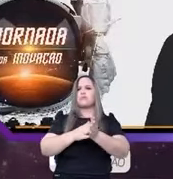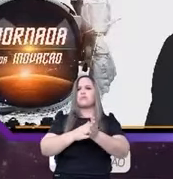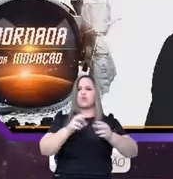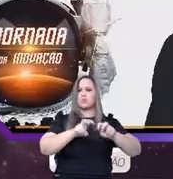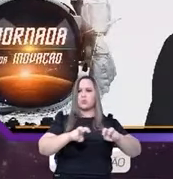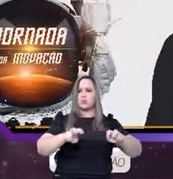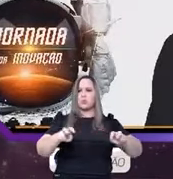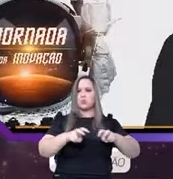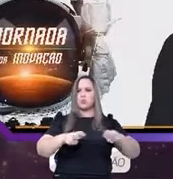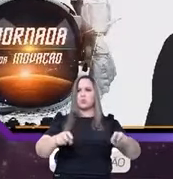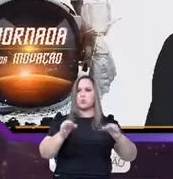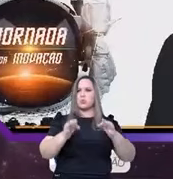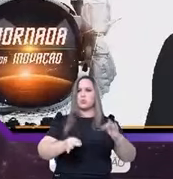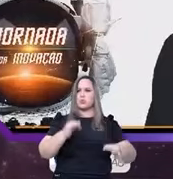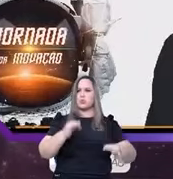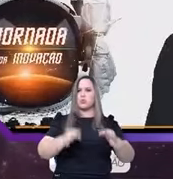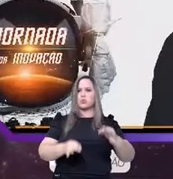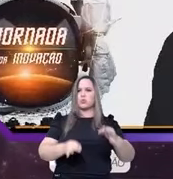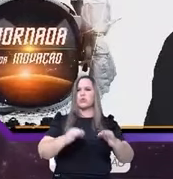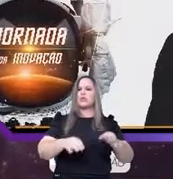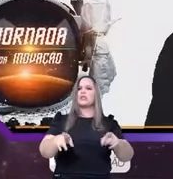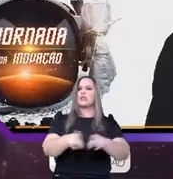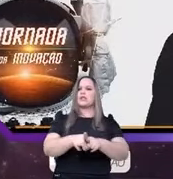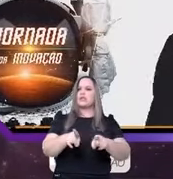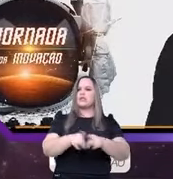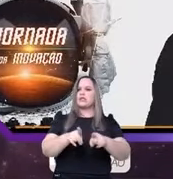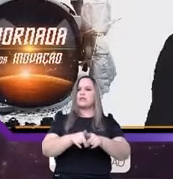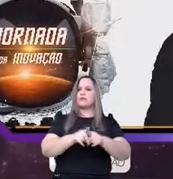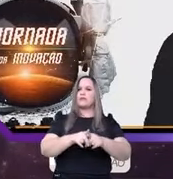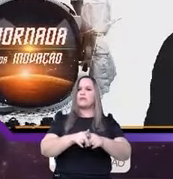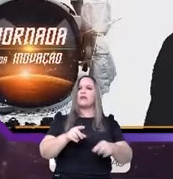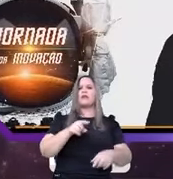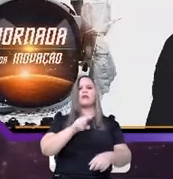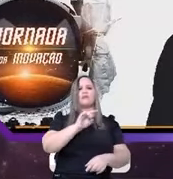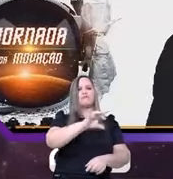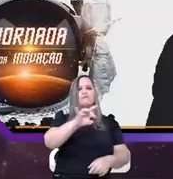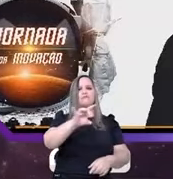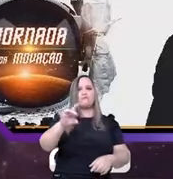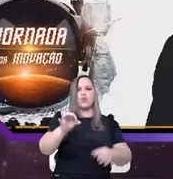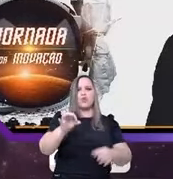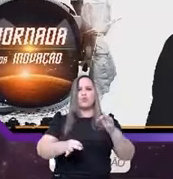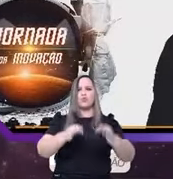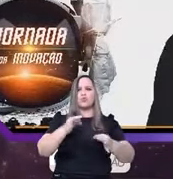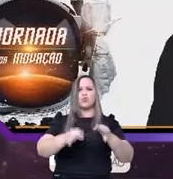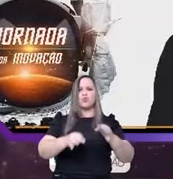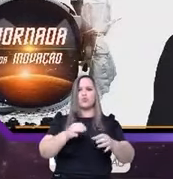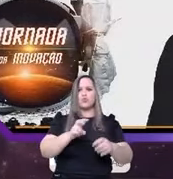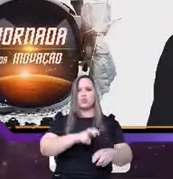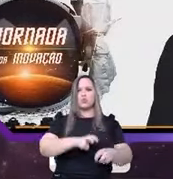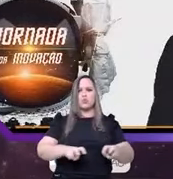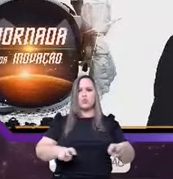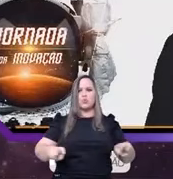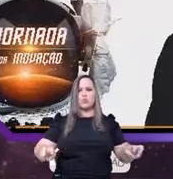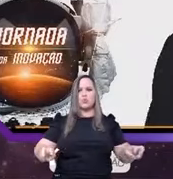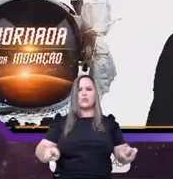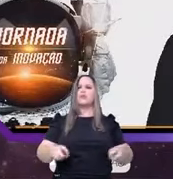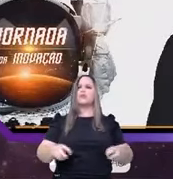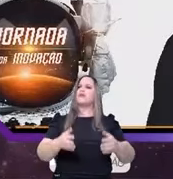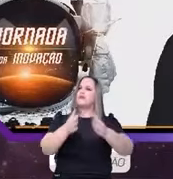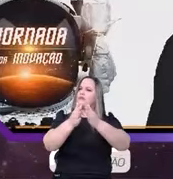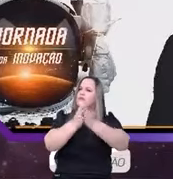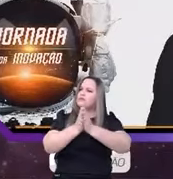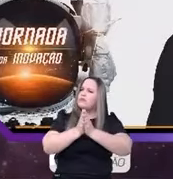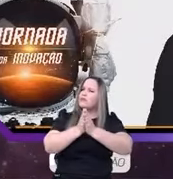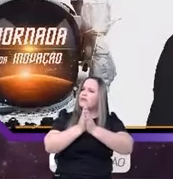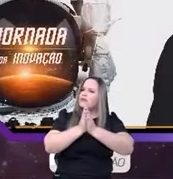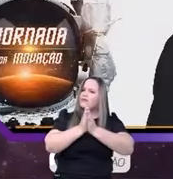agradecer principalmente o interesse dos nossos jurados, e fazer um apelo aos nossos jurados que façam, de fato, essas reflexões, que todos